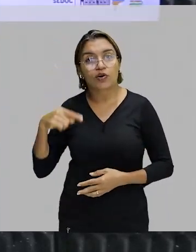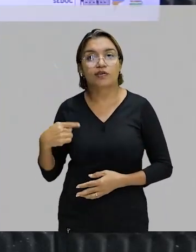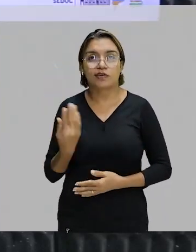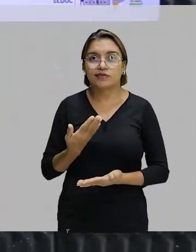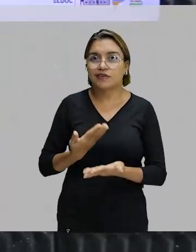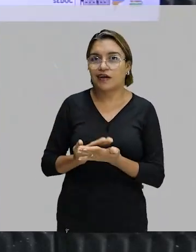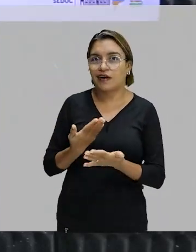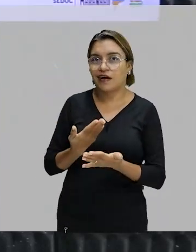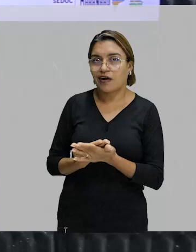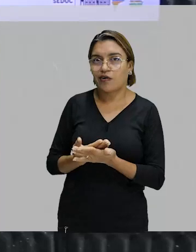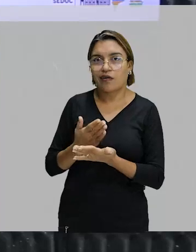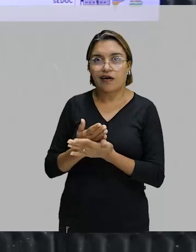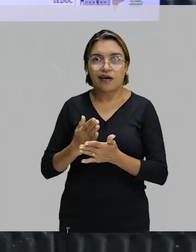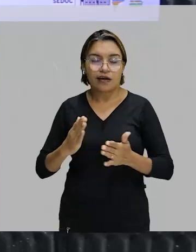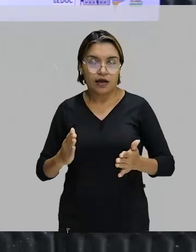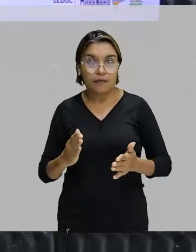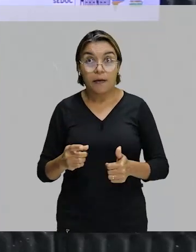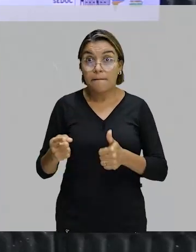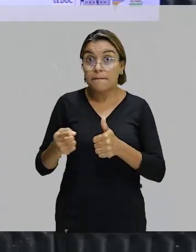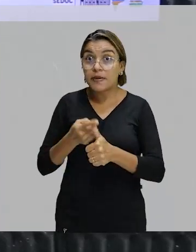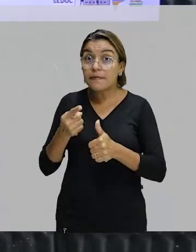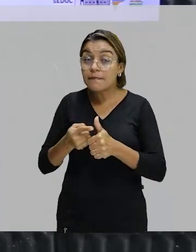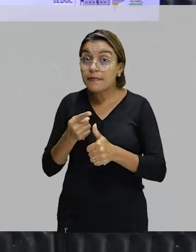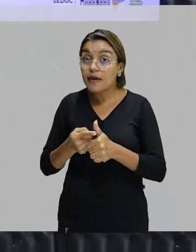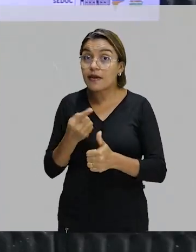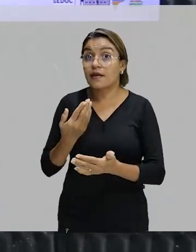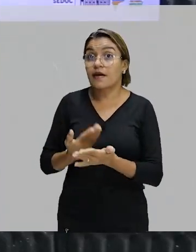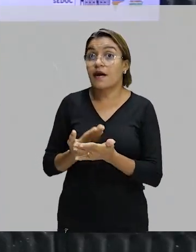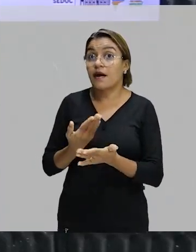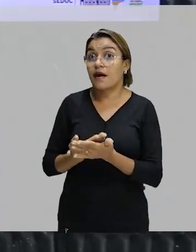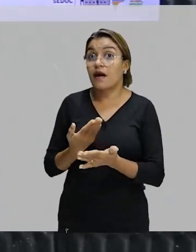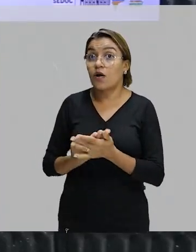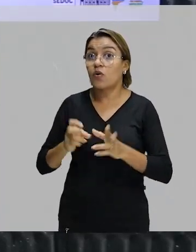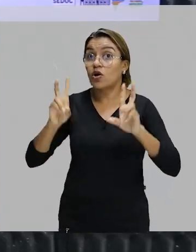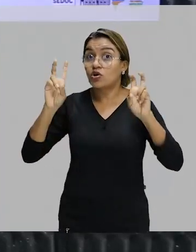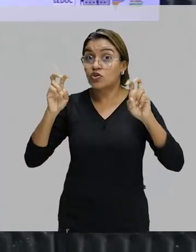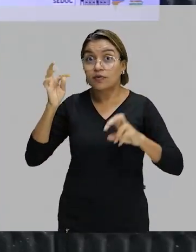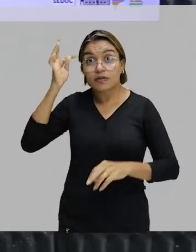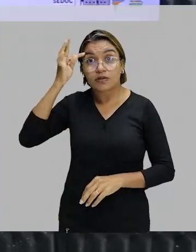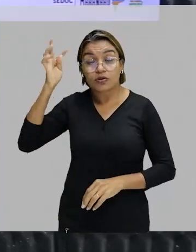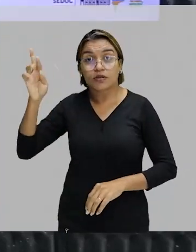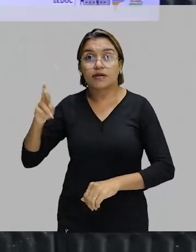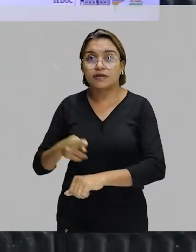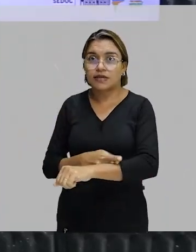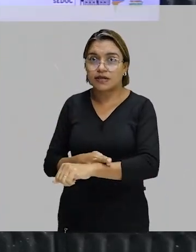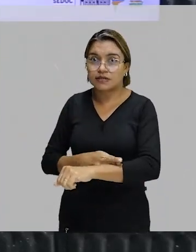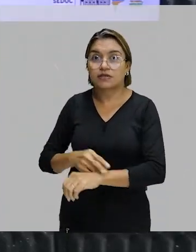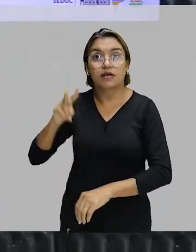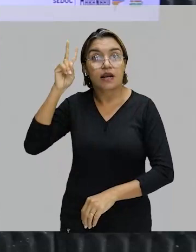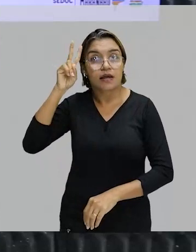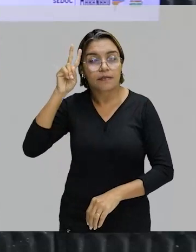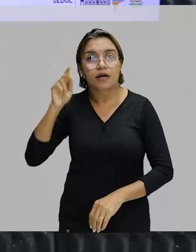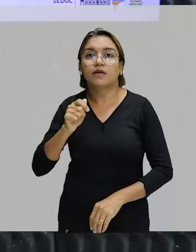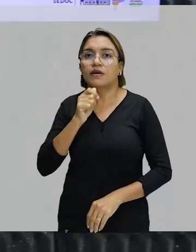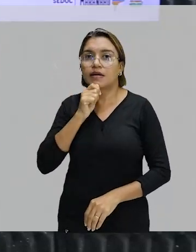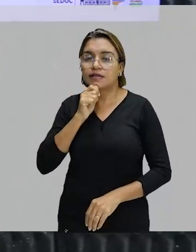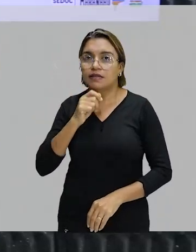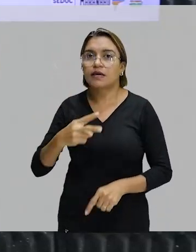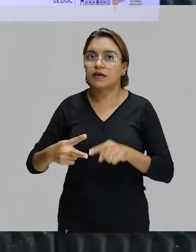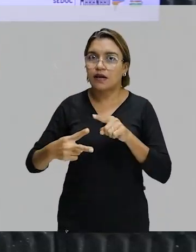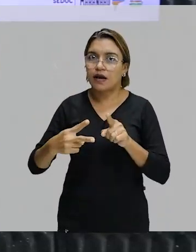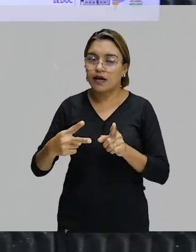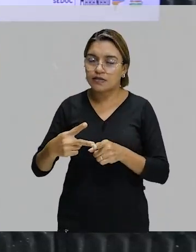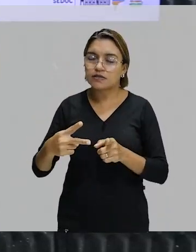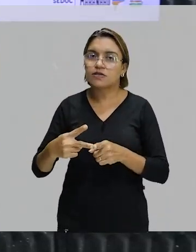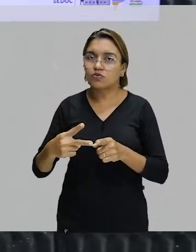essa, que é apenas a primeira parte da aula sobre teorias raciais. Lembrando que ainda tem a parte 2,